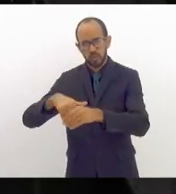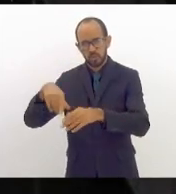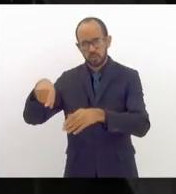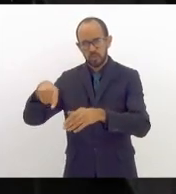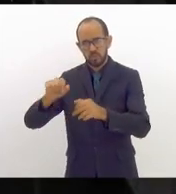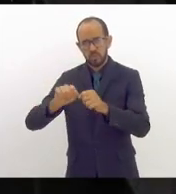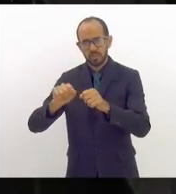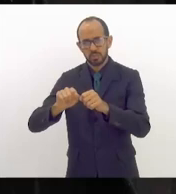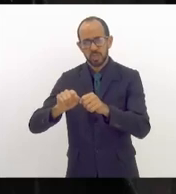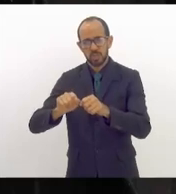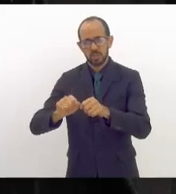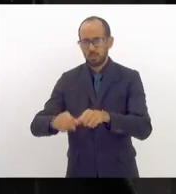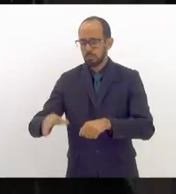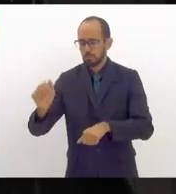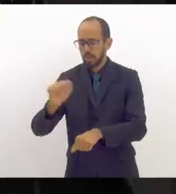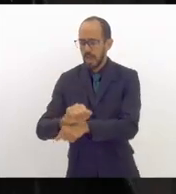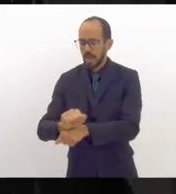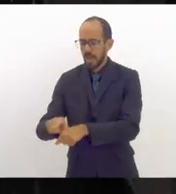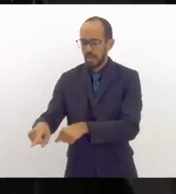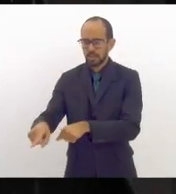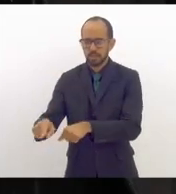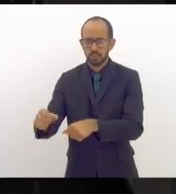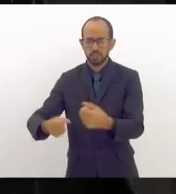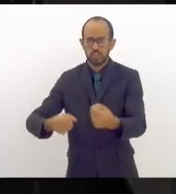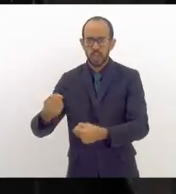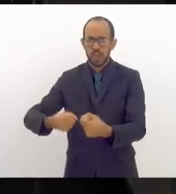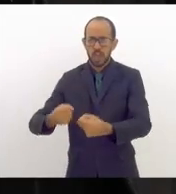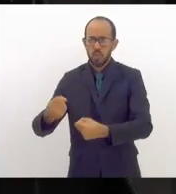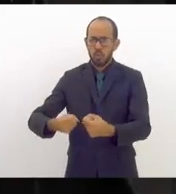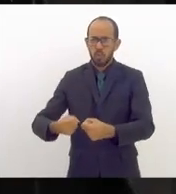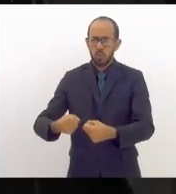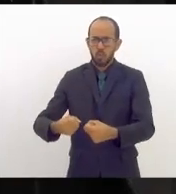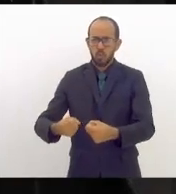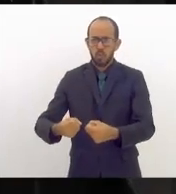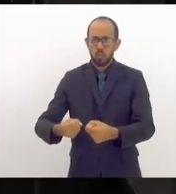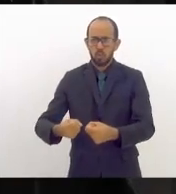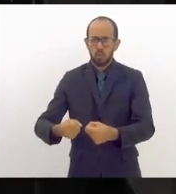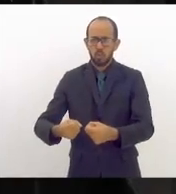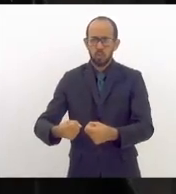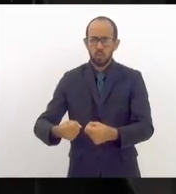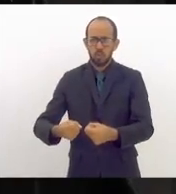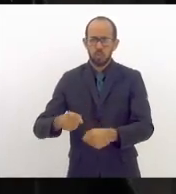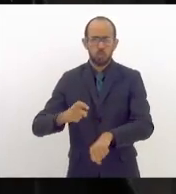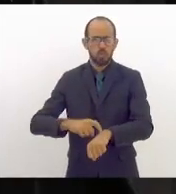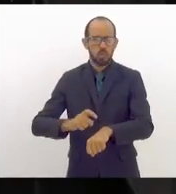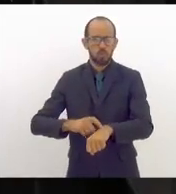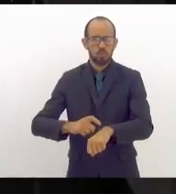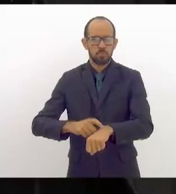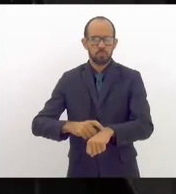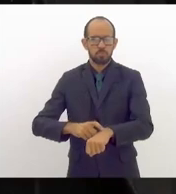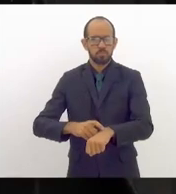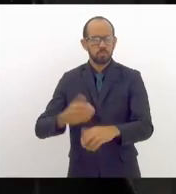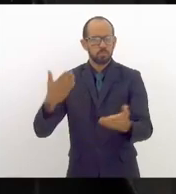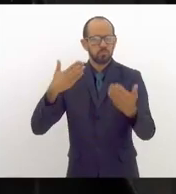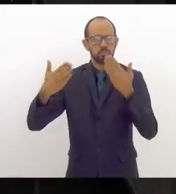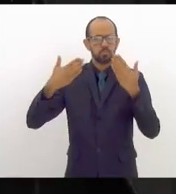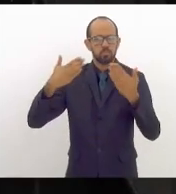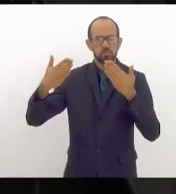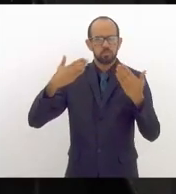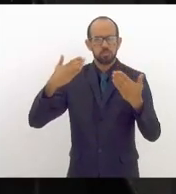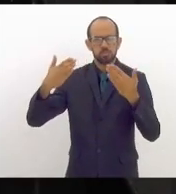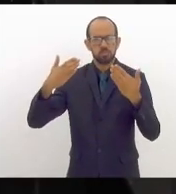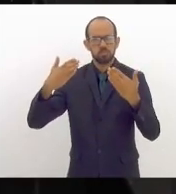blitz e fazendo retenções de veículos de maneira absolutamente suspeita questionável